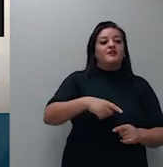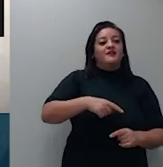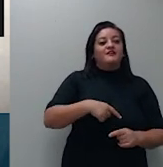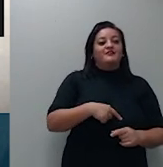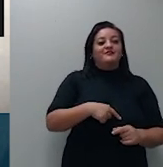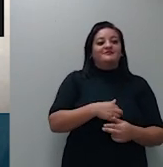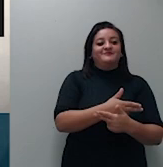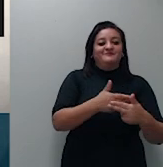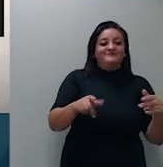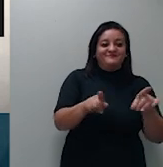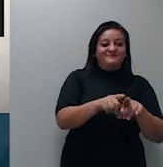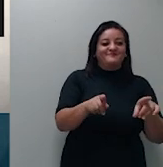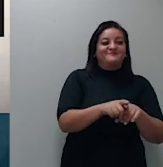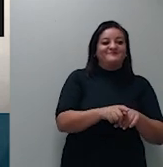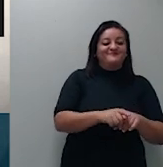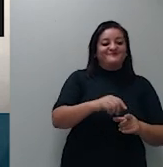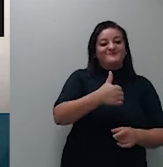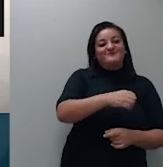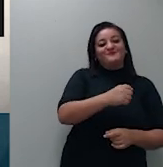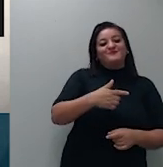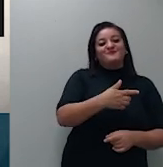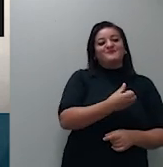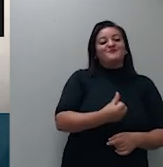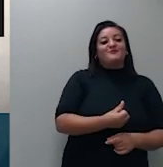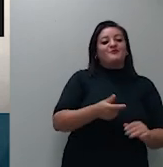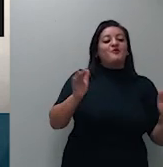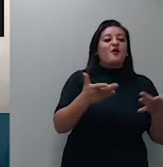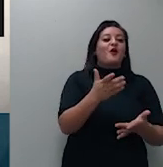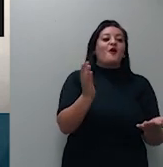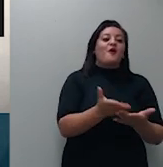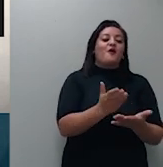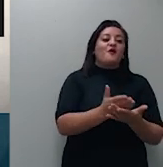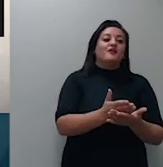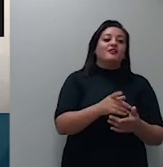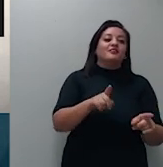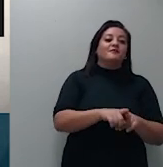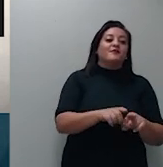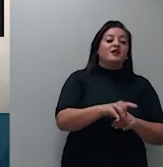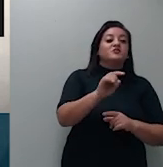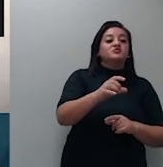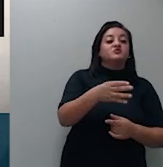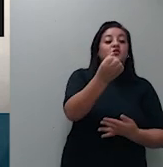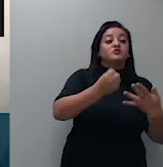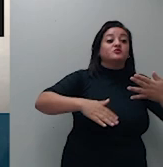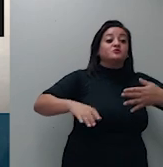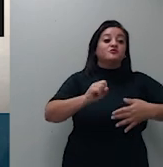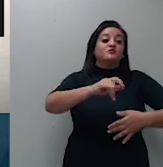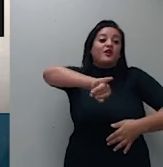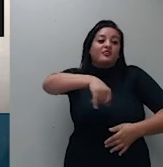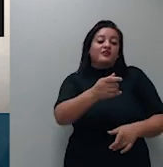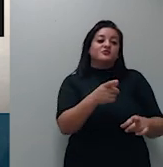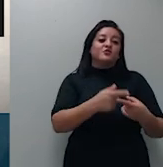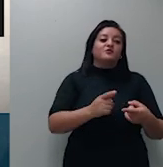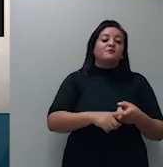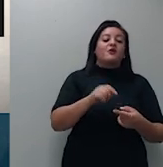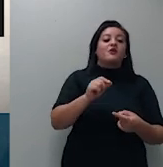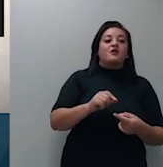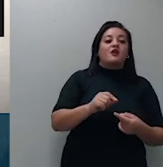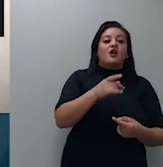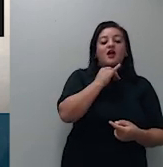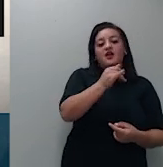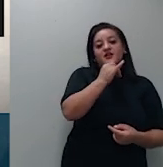Lei 9278/1996 encontra apoio em sólido sólido jurisprudência do